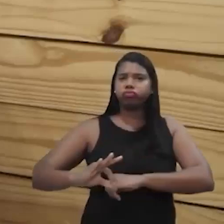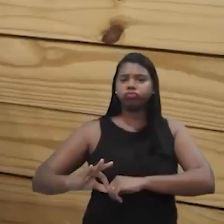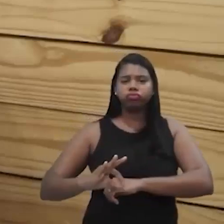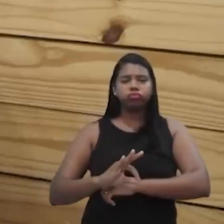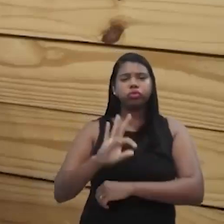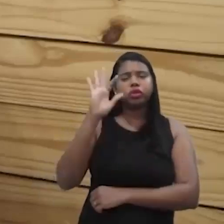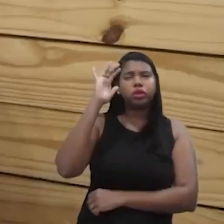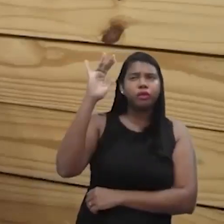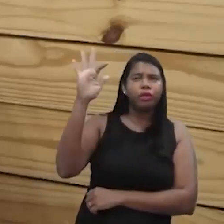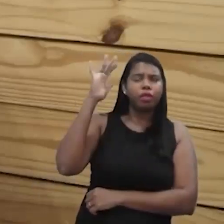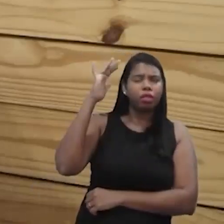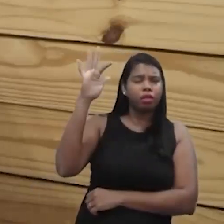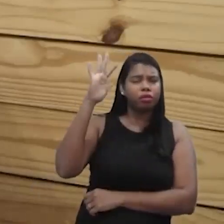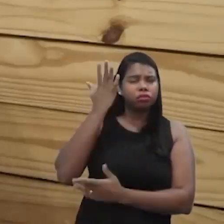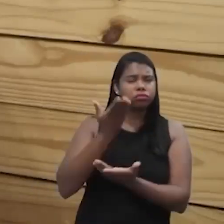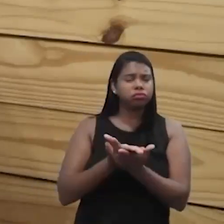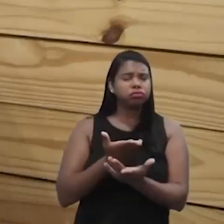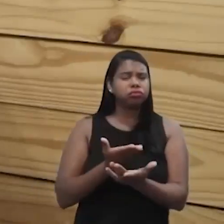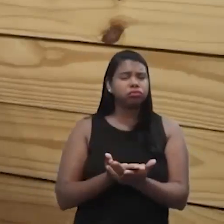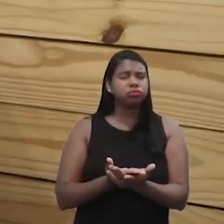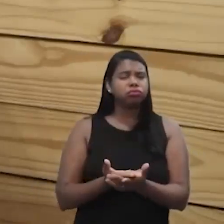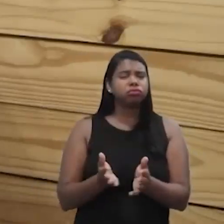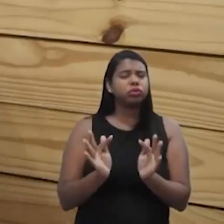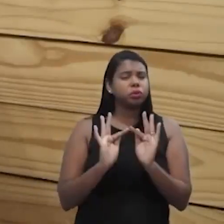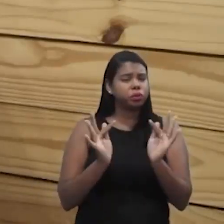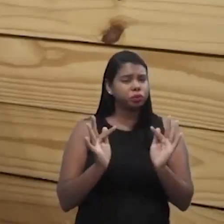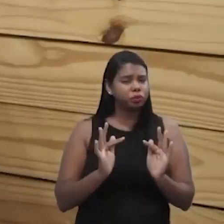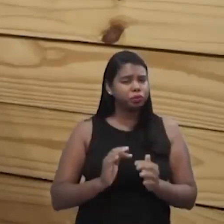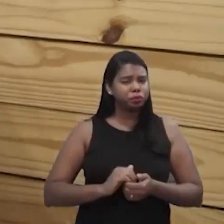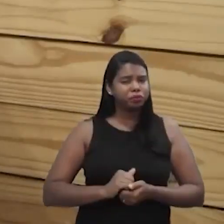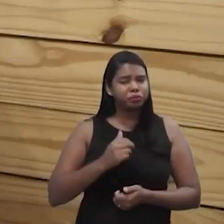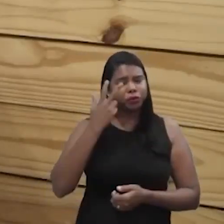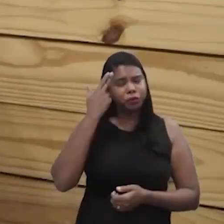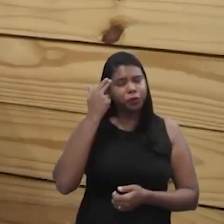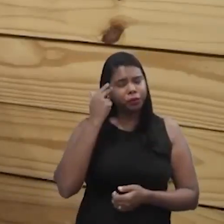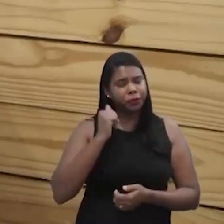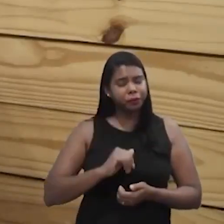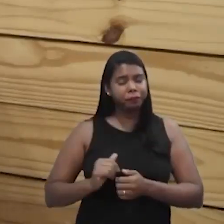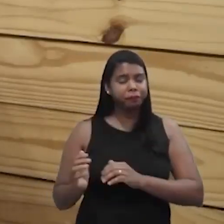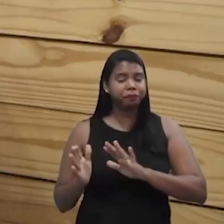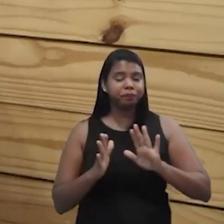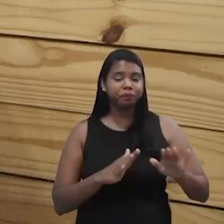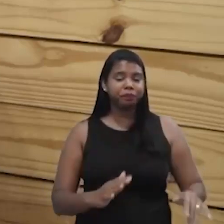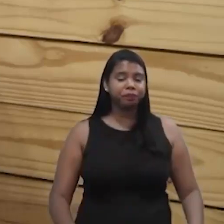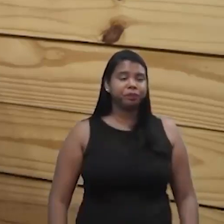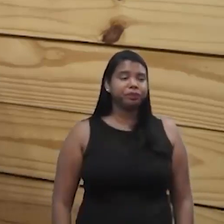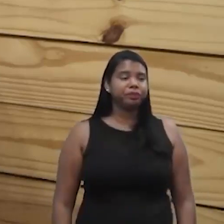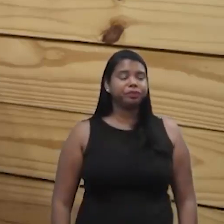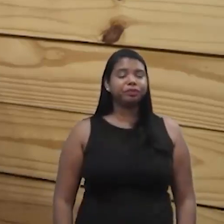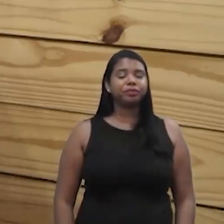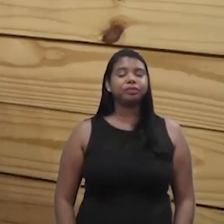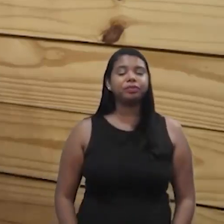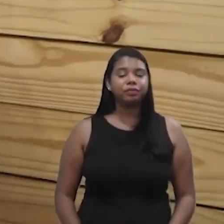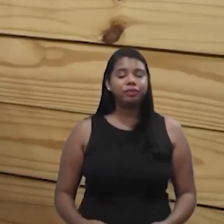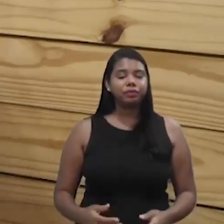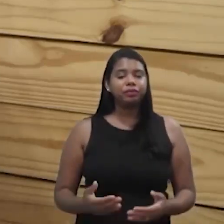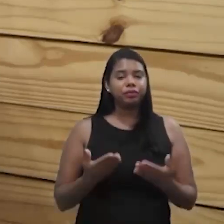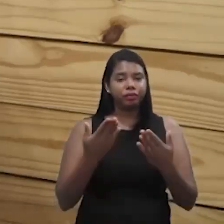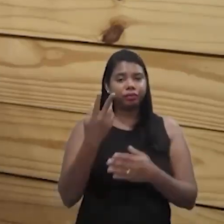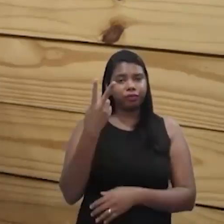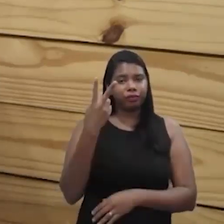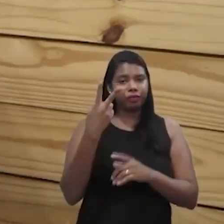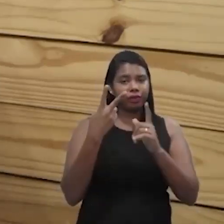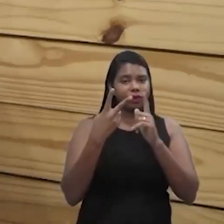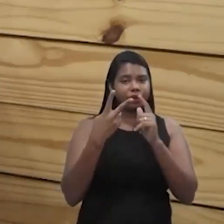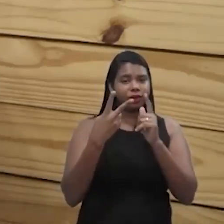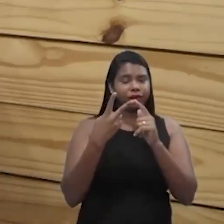da filosofia. Então, isso é muito comum. Agora, eu vou mais uma vez reforçar dois elementos